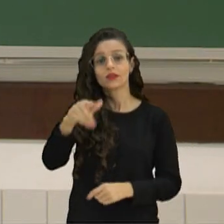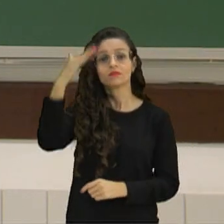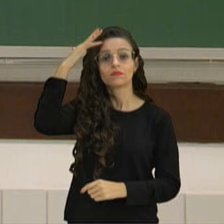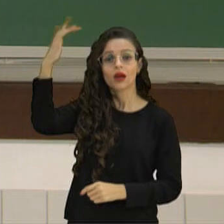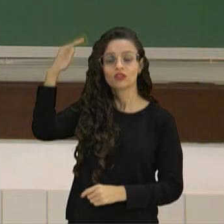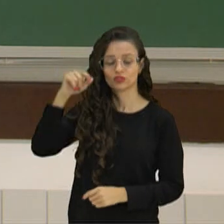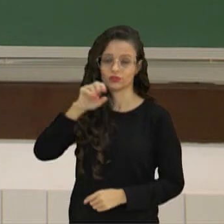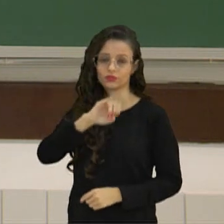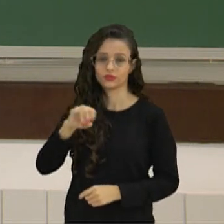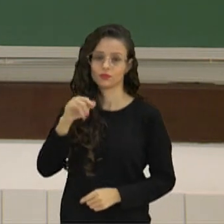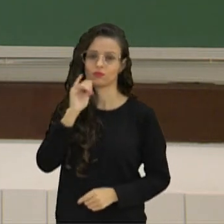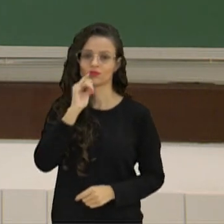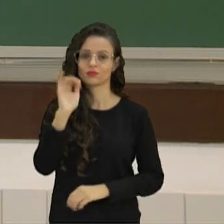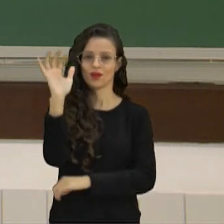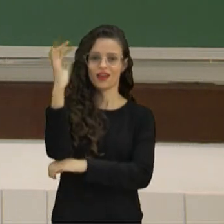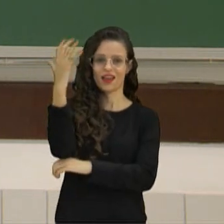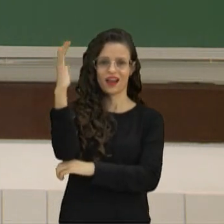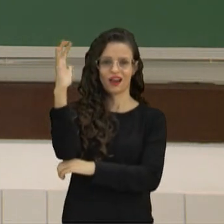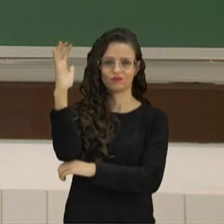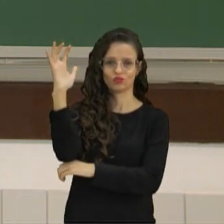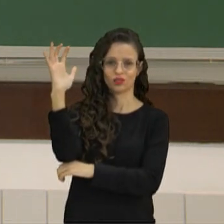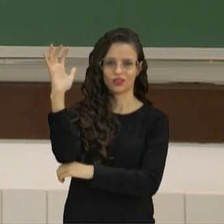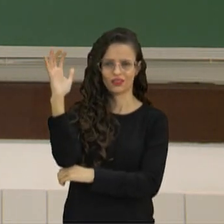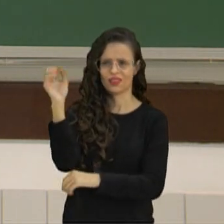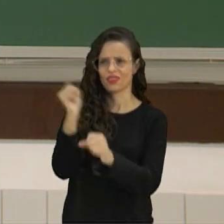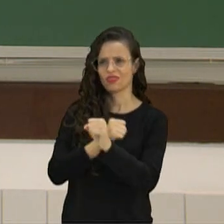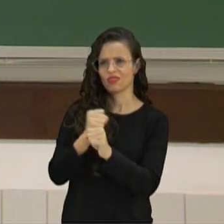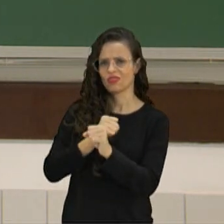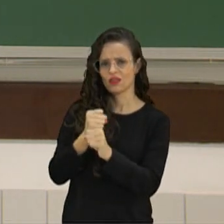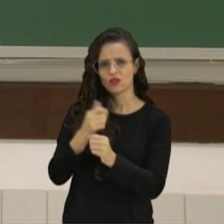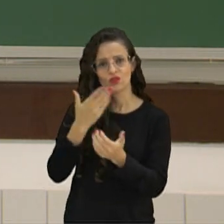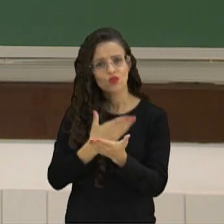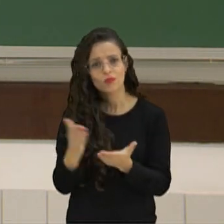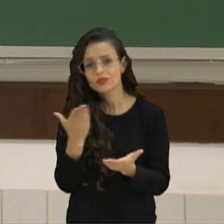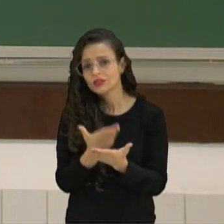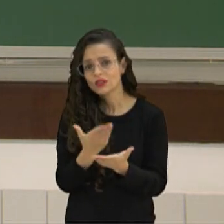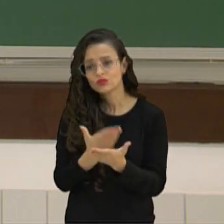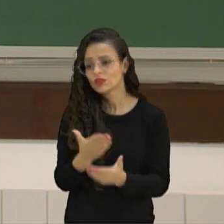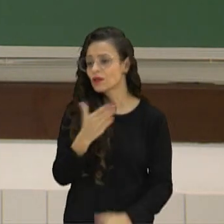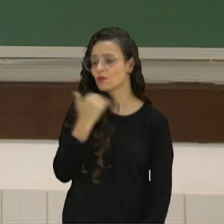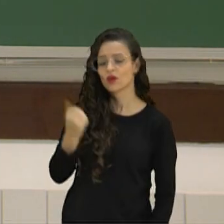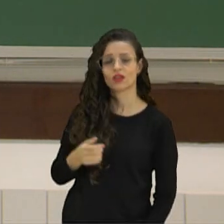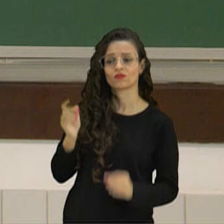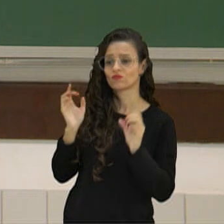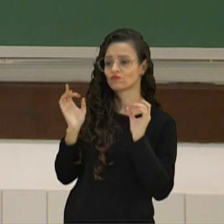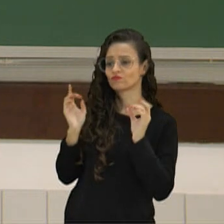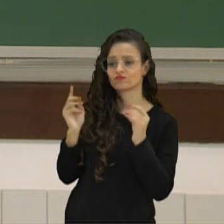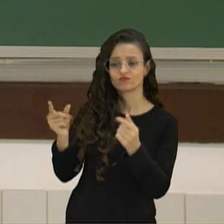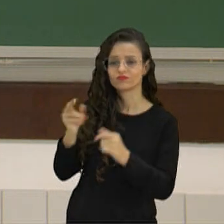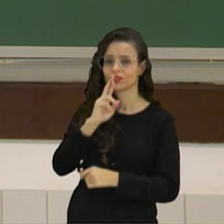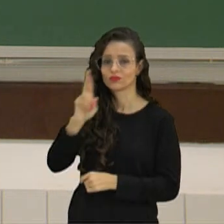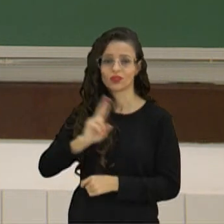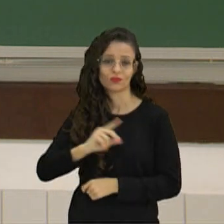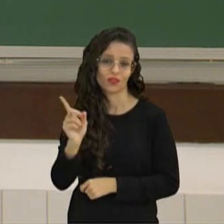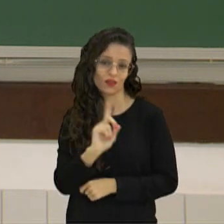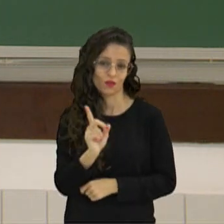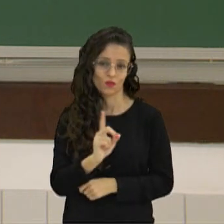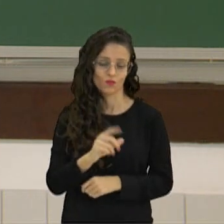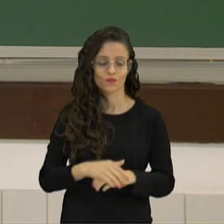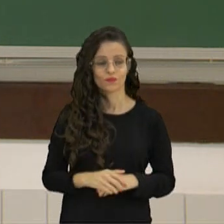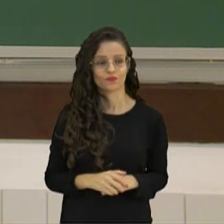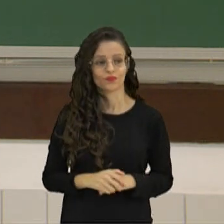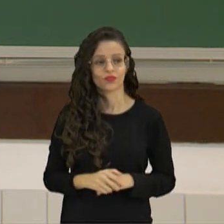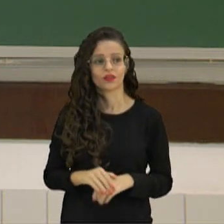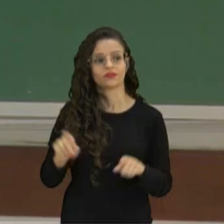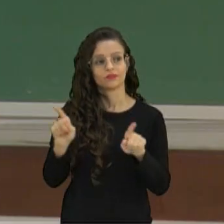imagine, se ele pegasse lá uma árvore centenária, ele ia começar os seus estudos e ia morrer e não ia ver os resultados.